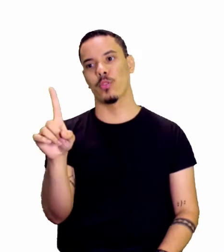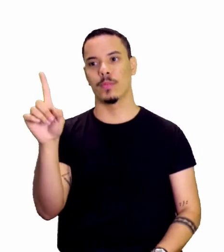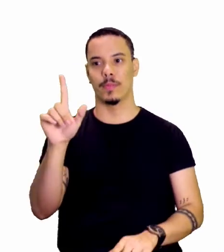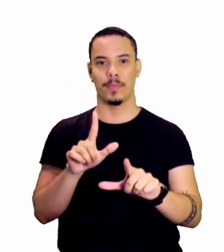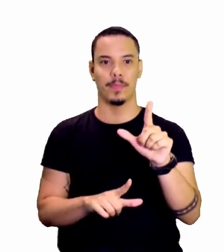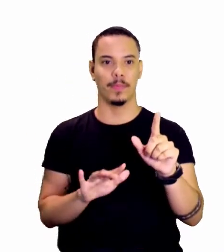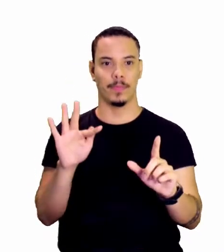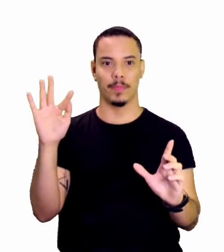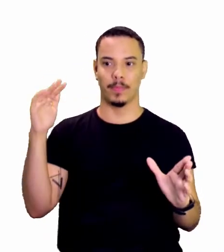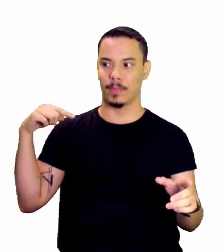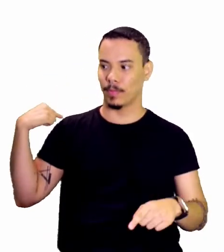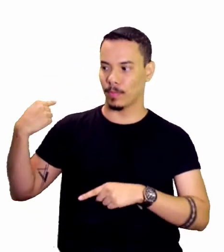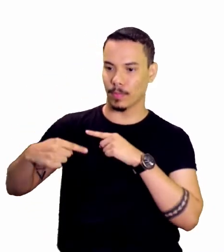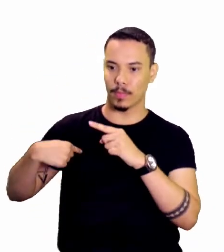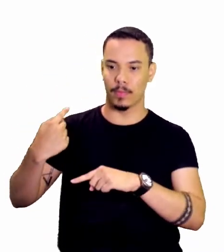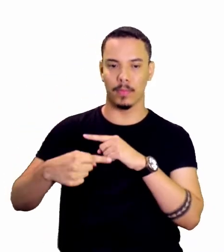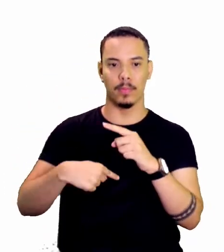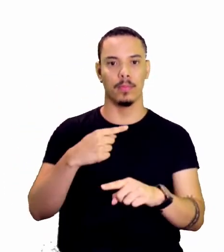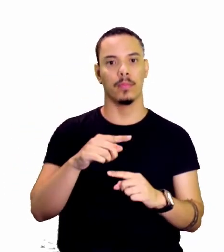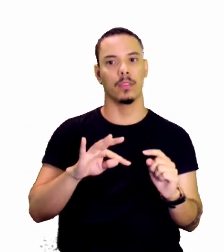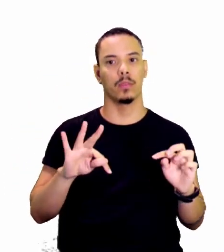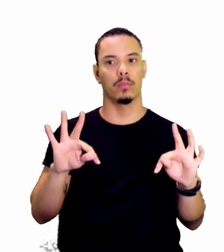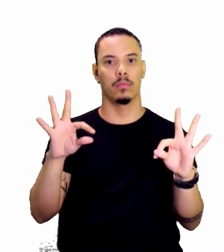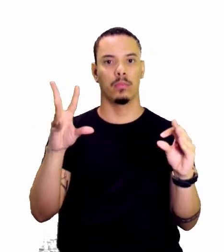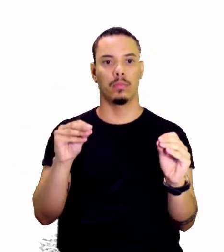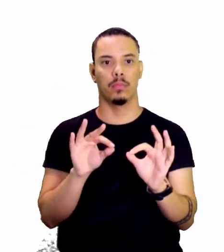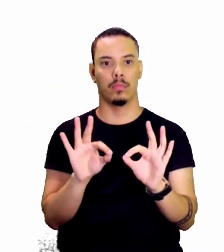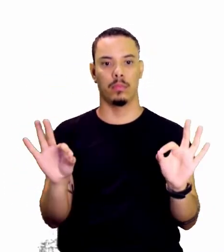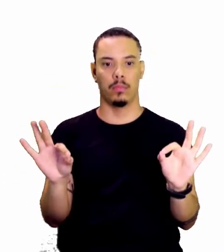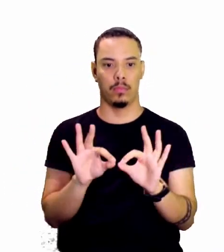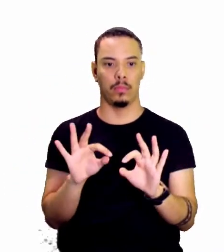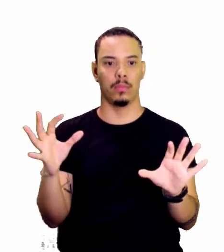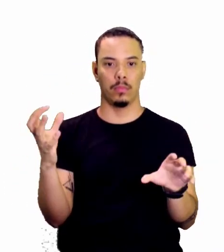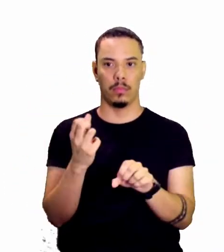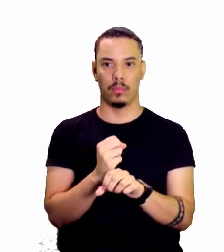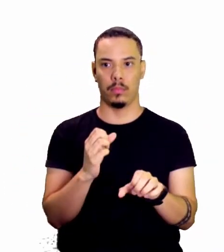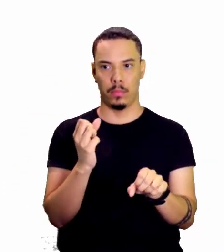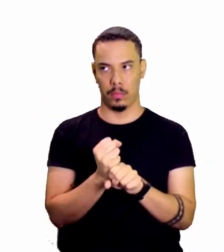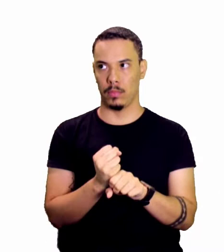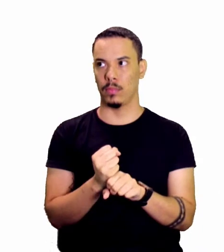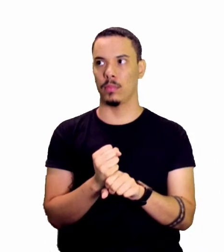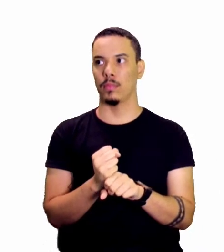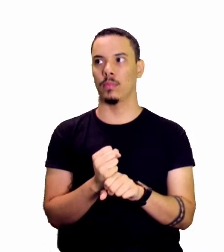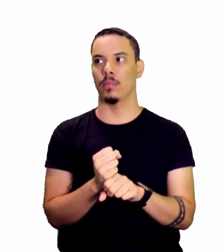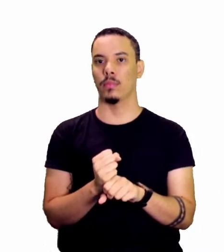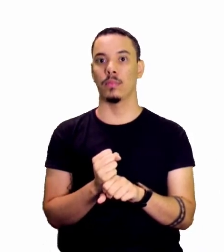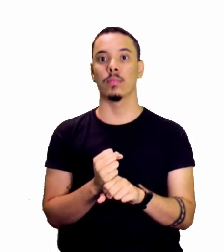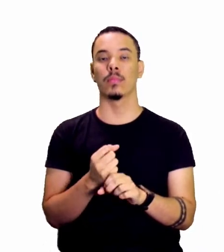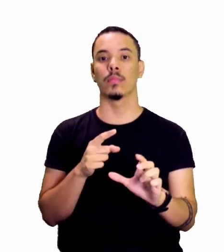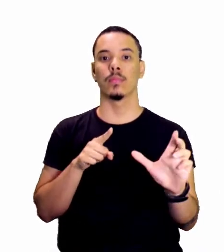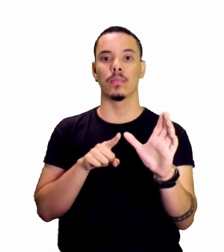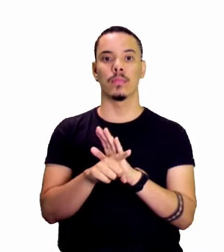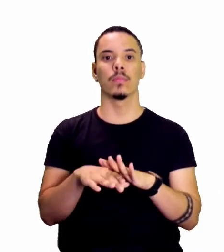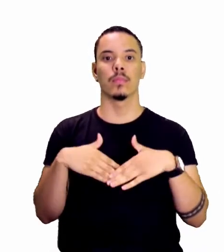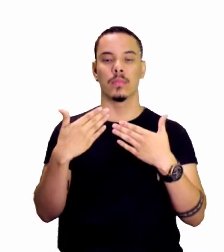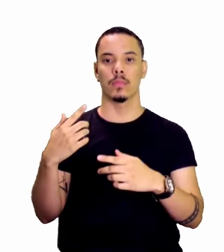p a vida toda a distância tem que ser calculada Então pessoal Olha só perguntar qual é a trajetória percorrida